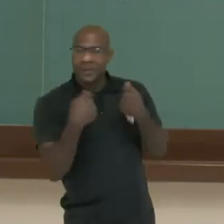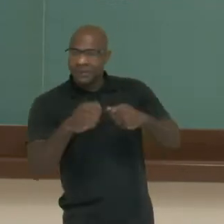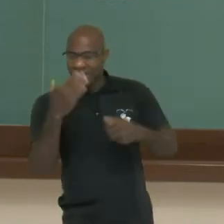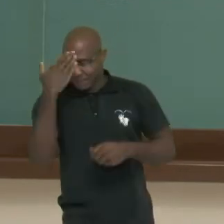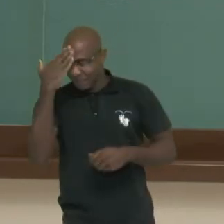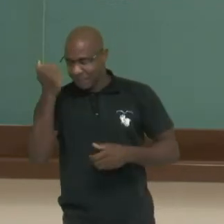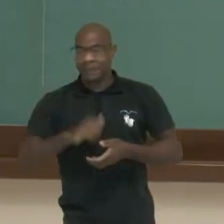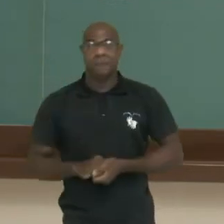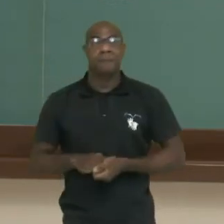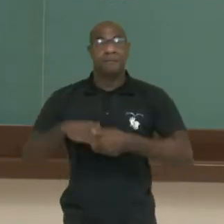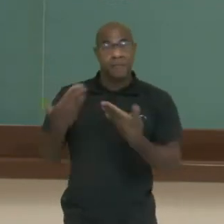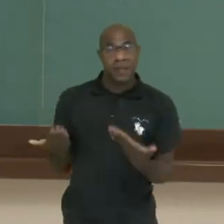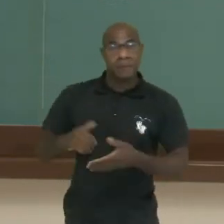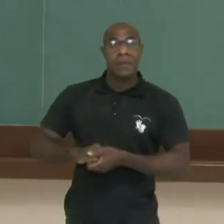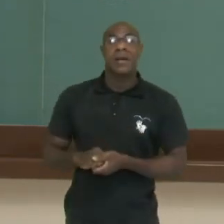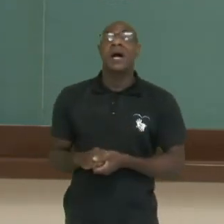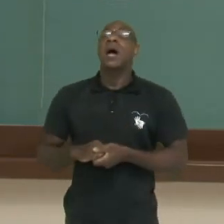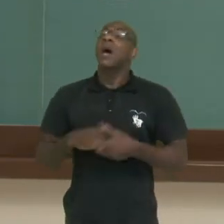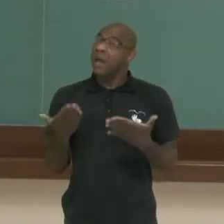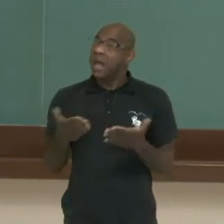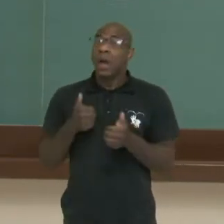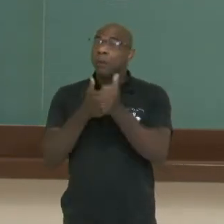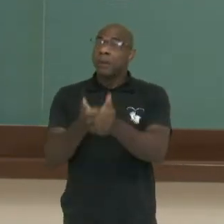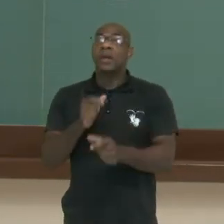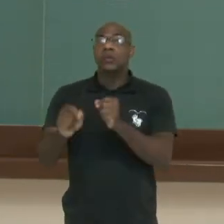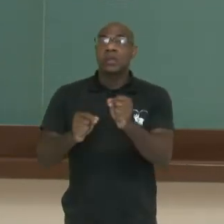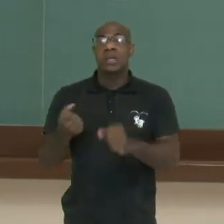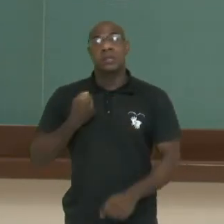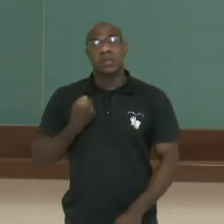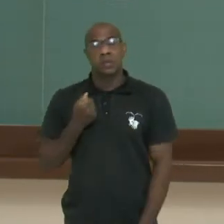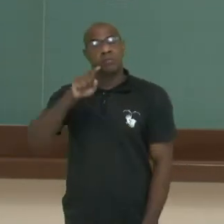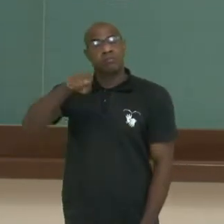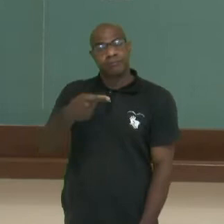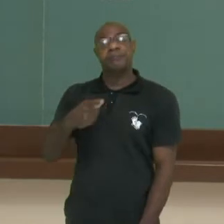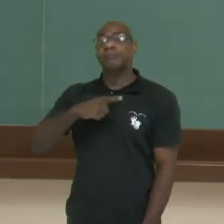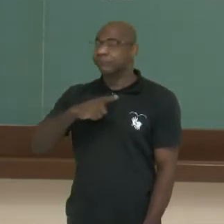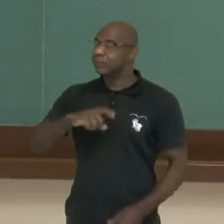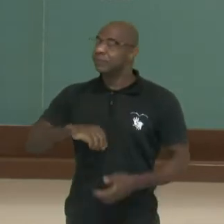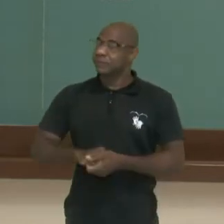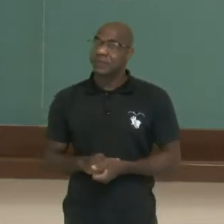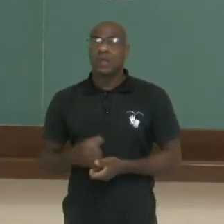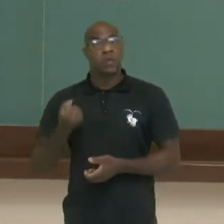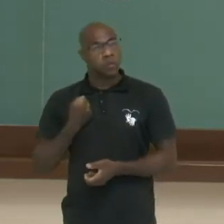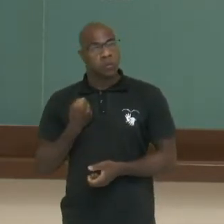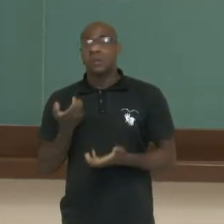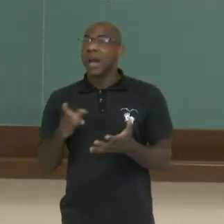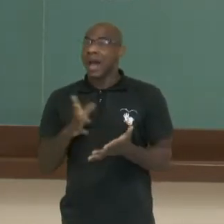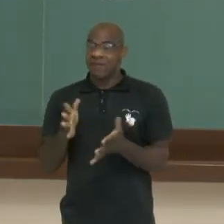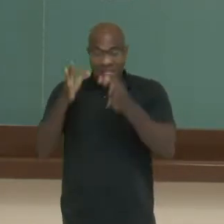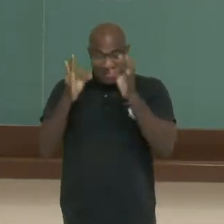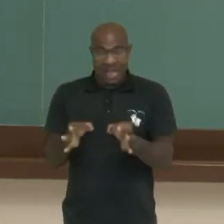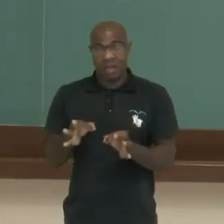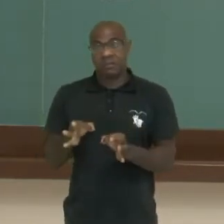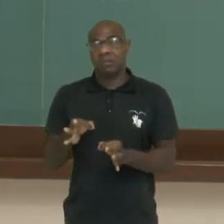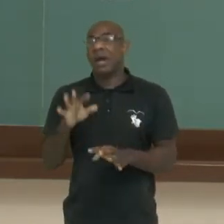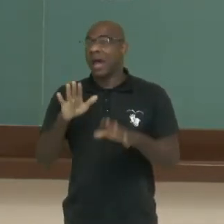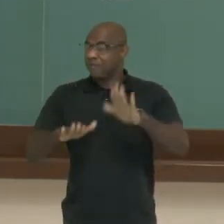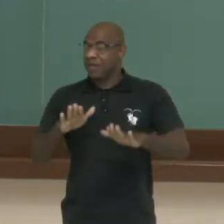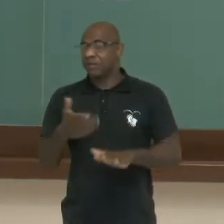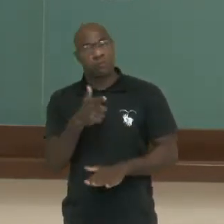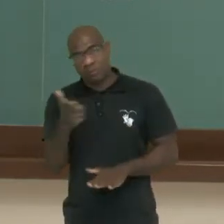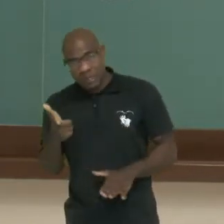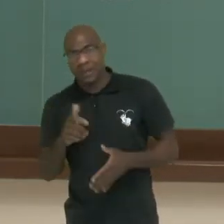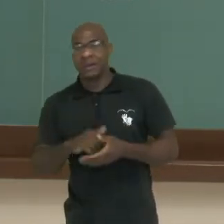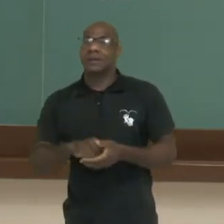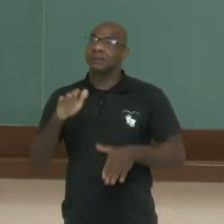E normalmente essa medida ela é acompanhada sim de números decimais. Nem sempre ela dá exata. Isso é muito raro, tá